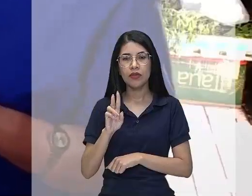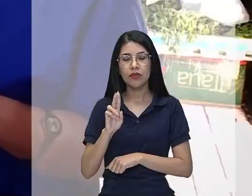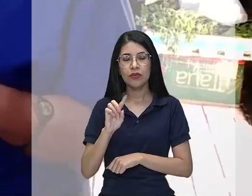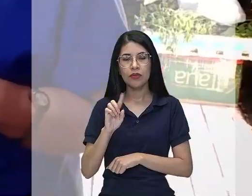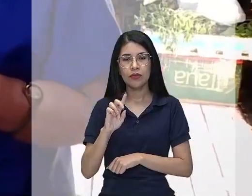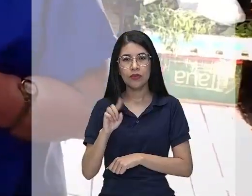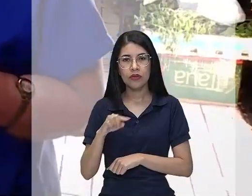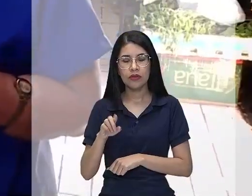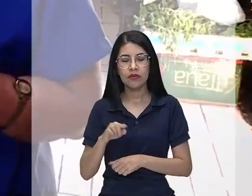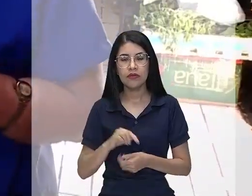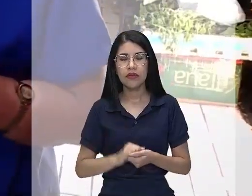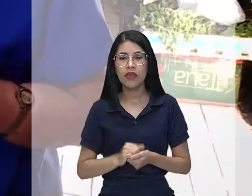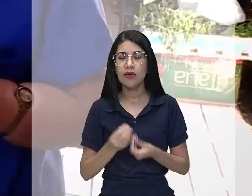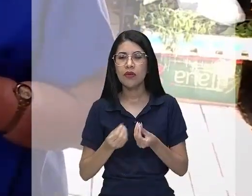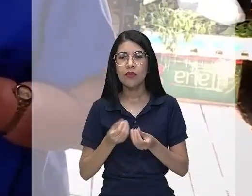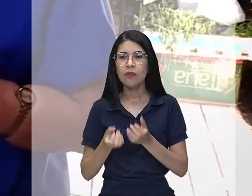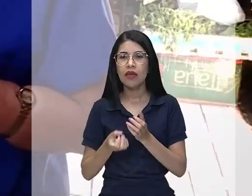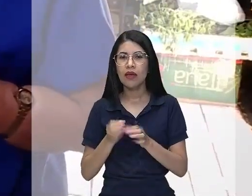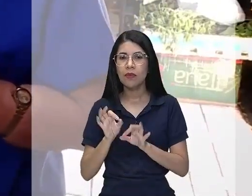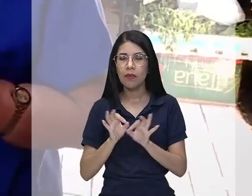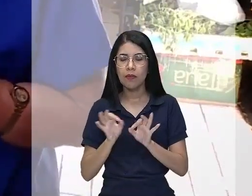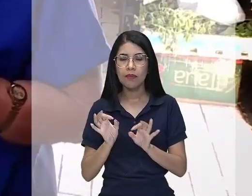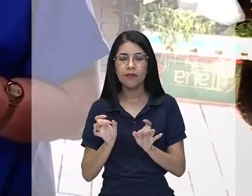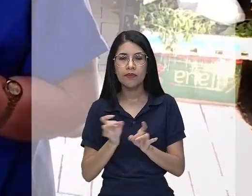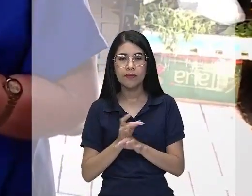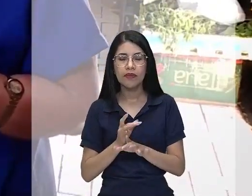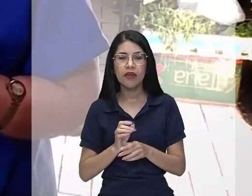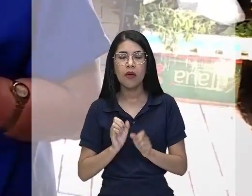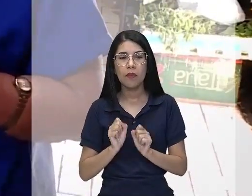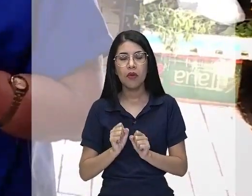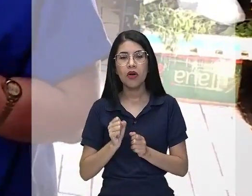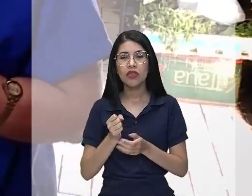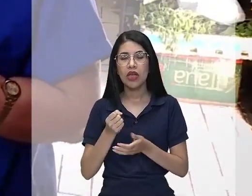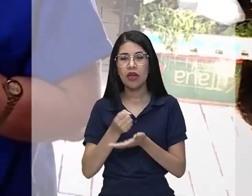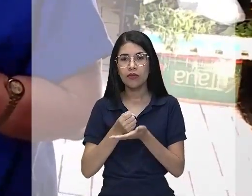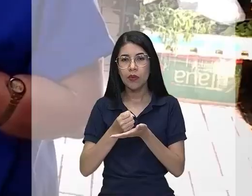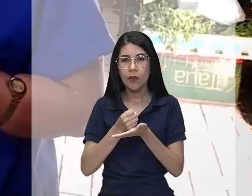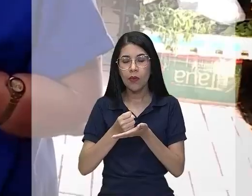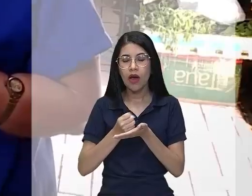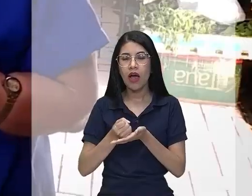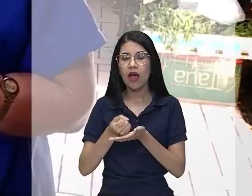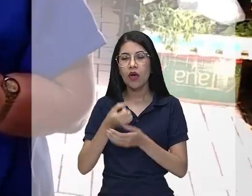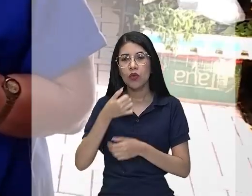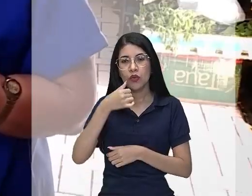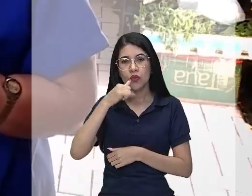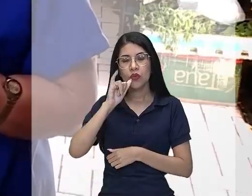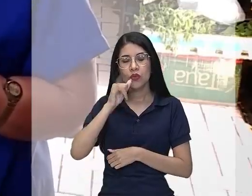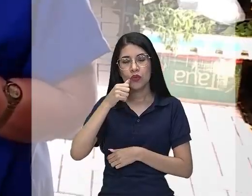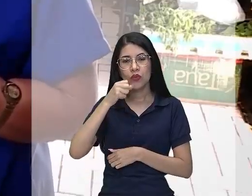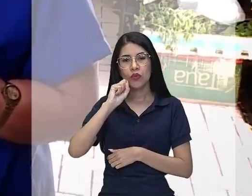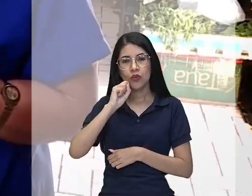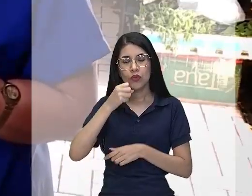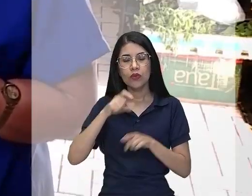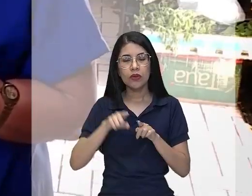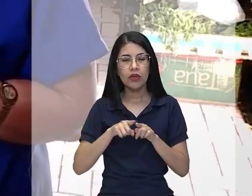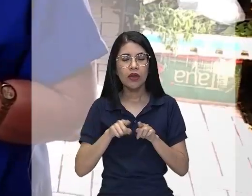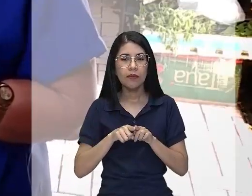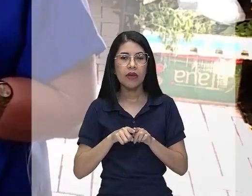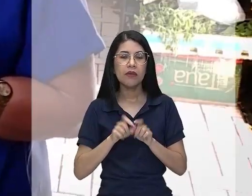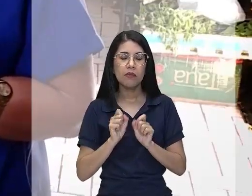de preparo dela é através do suco. Você pode fazer um suco. Você pode, para emendar osso, você tem que fazer